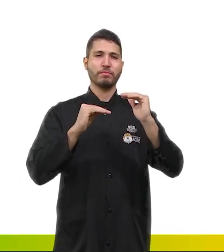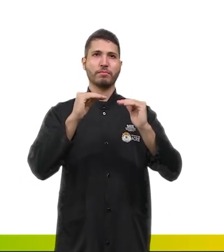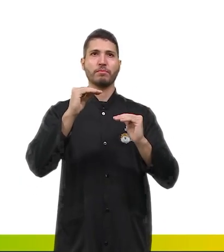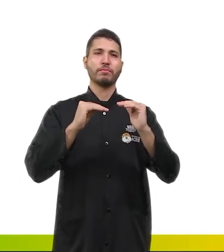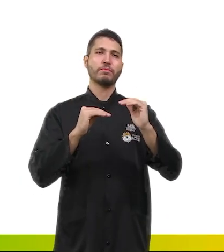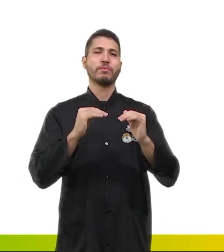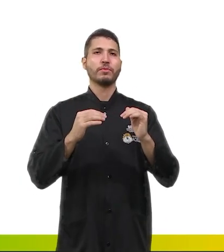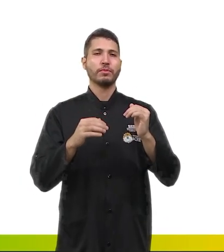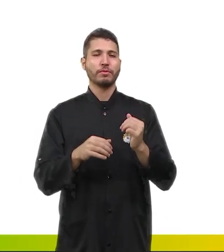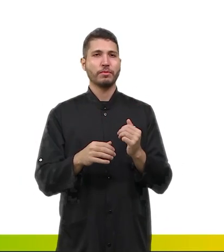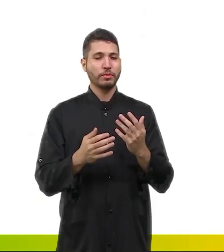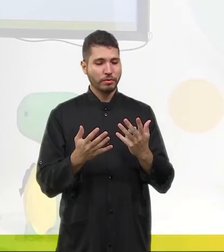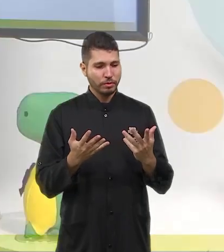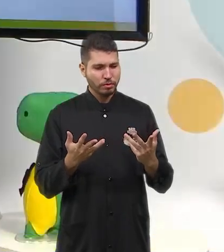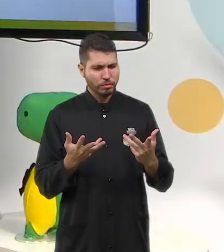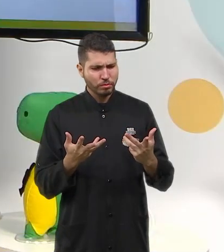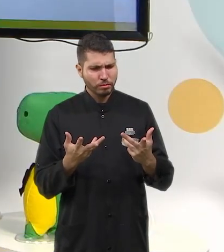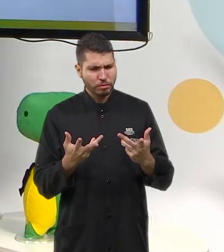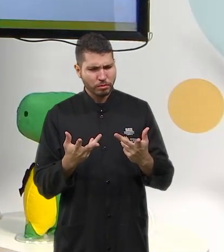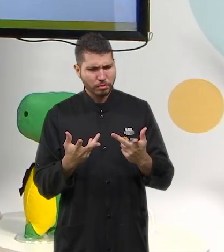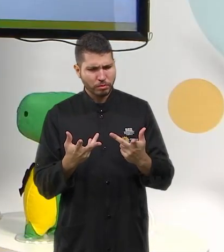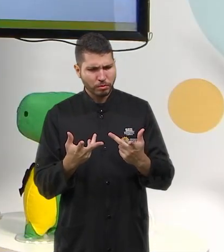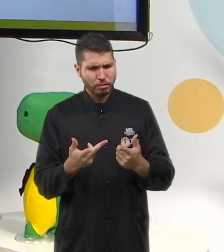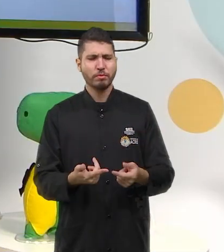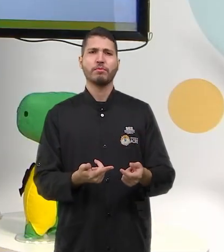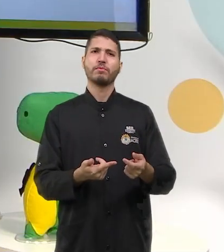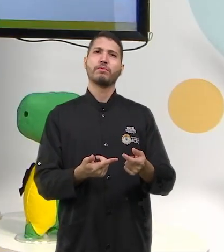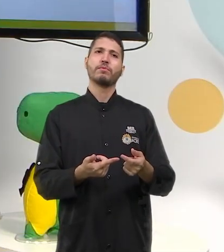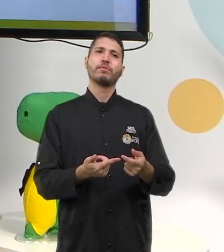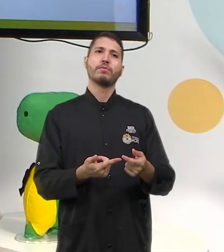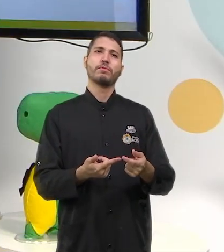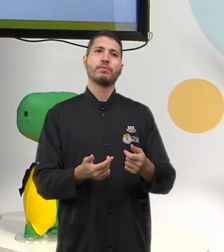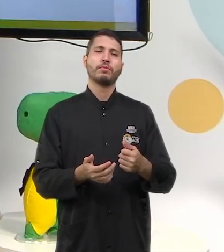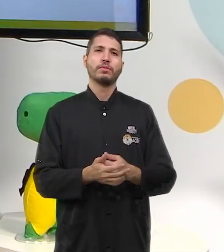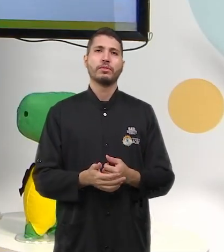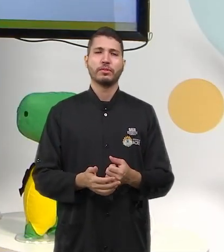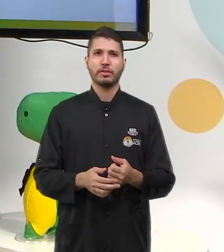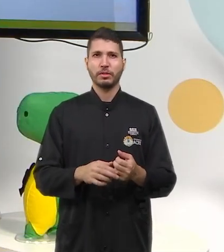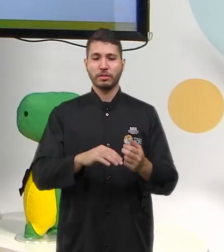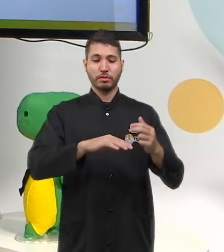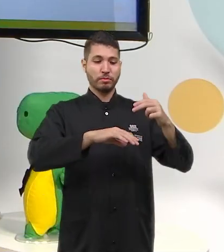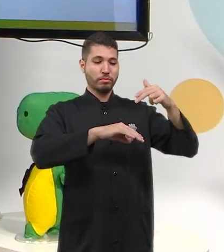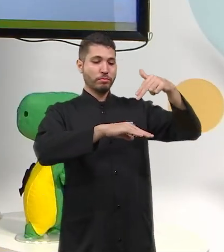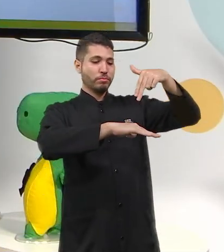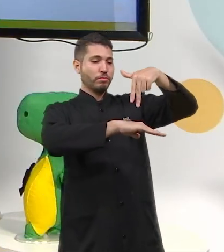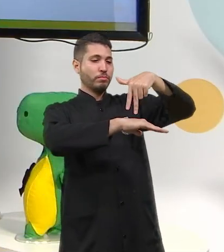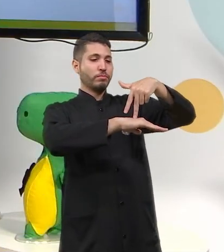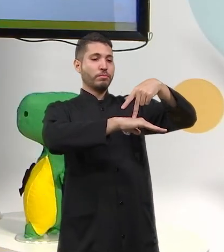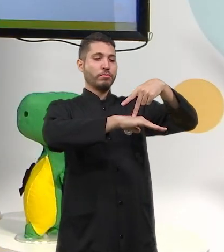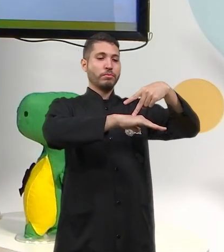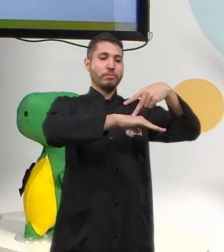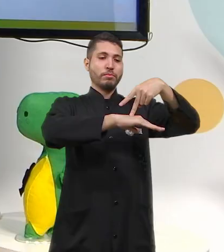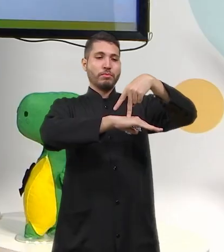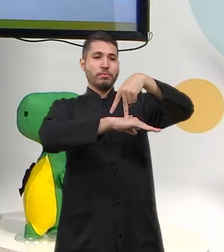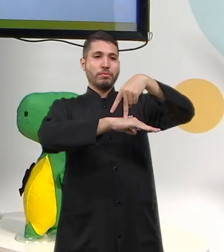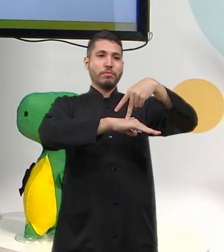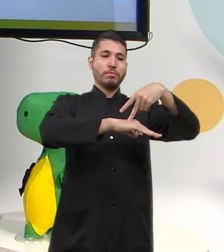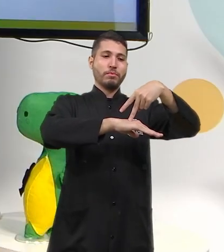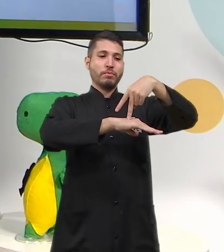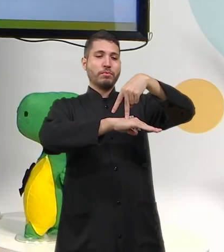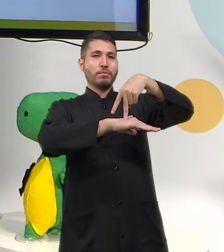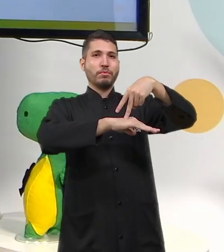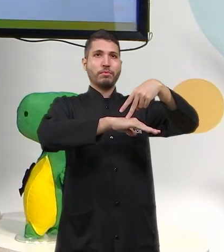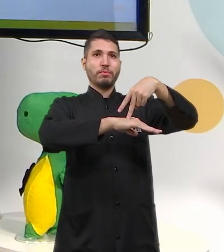Sim, é uma questão de equilíbrio. Se você vai ficar ali parado com um pé só, e você precisa ter o equilíbrio, porque é